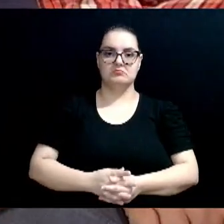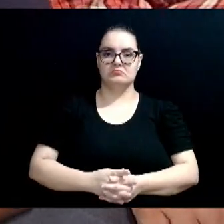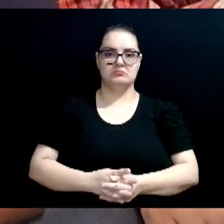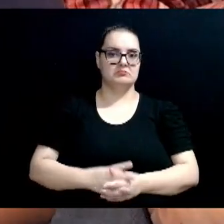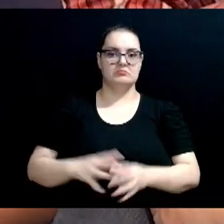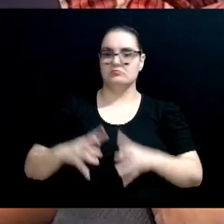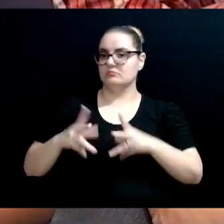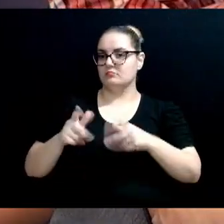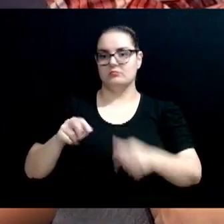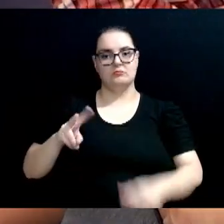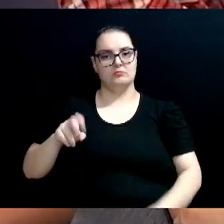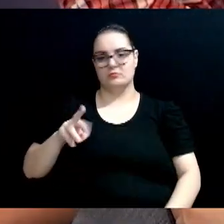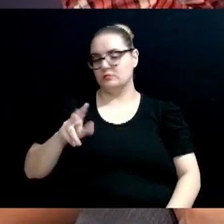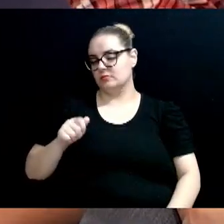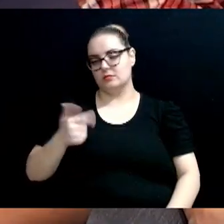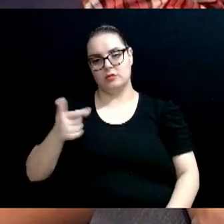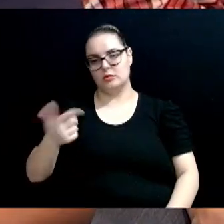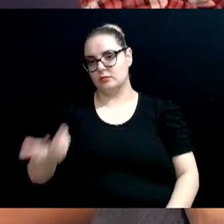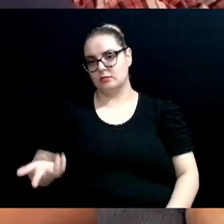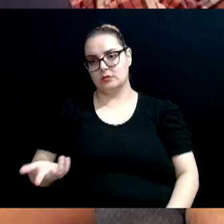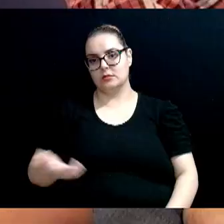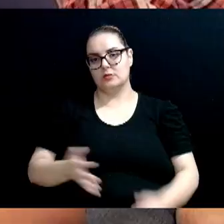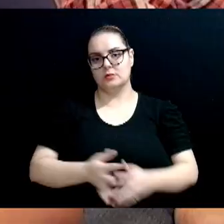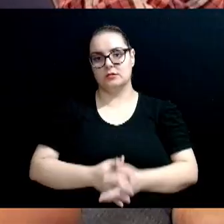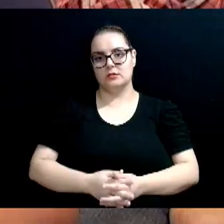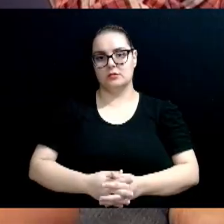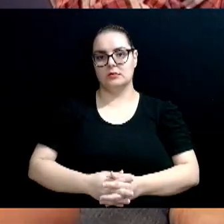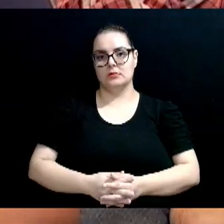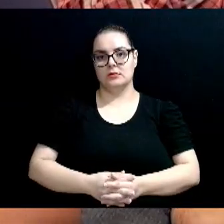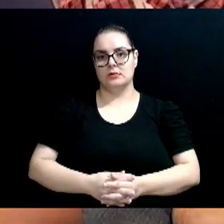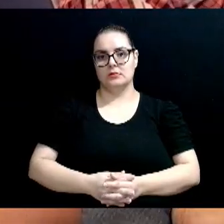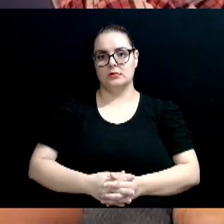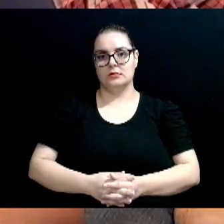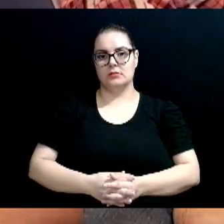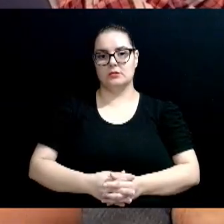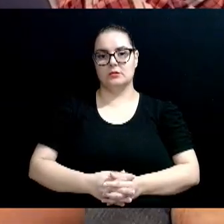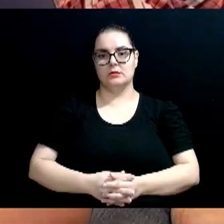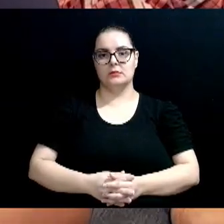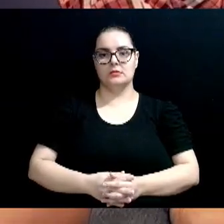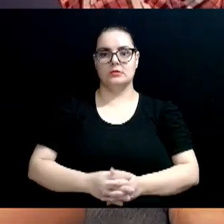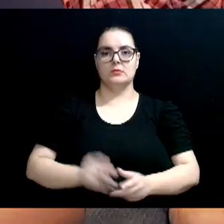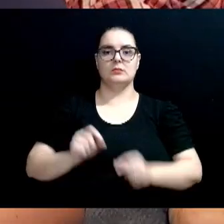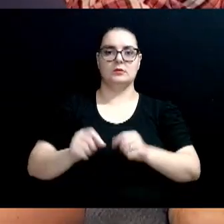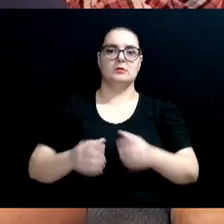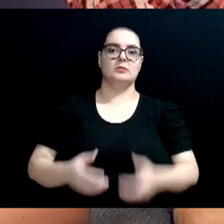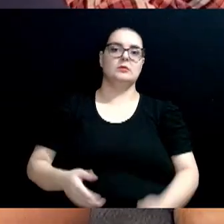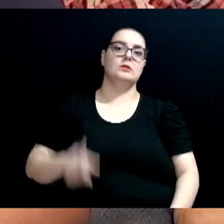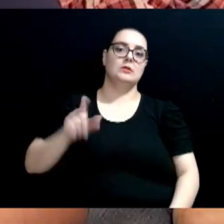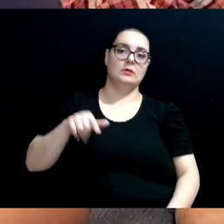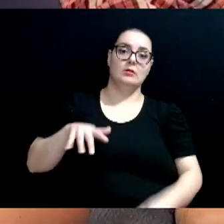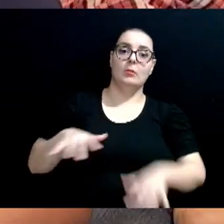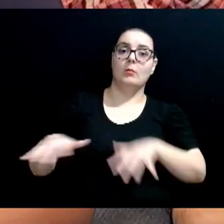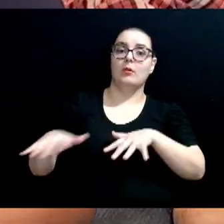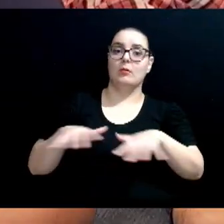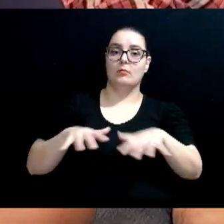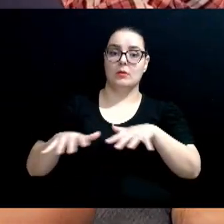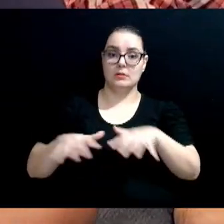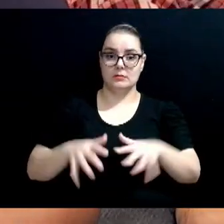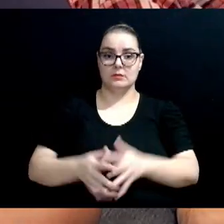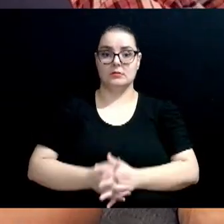as varas, né? E o que realmente deve mover, né,